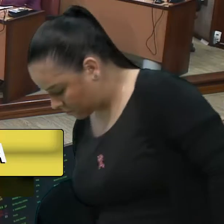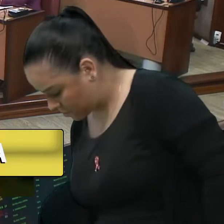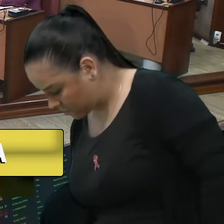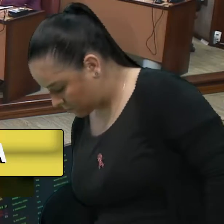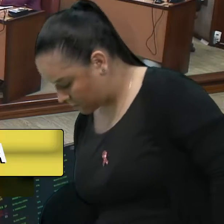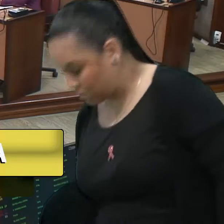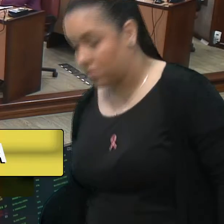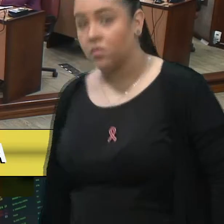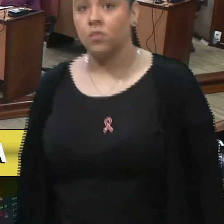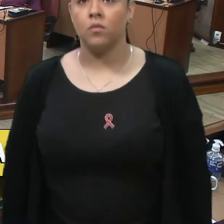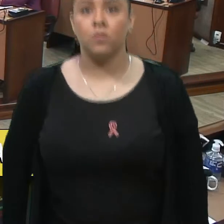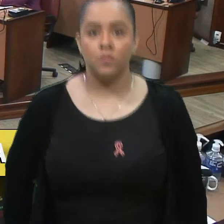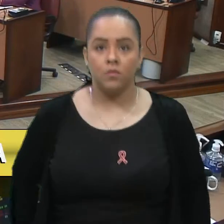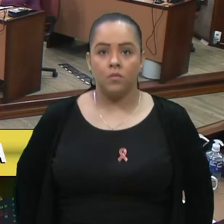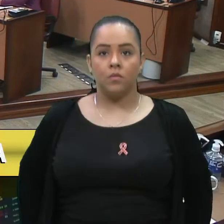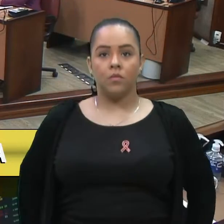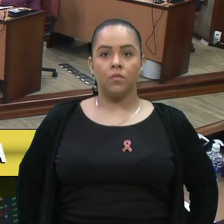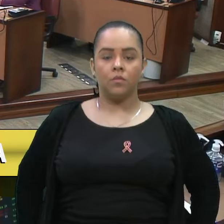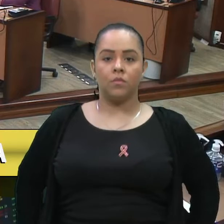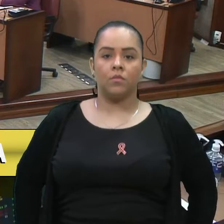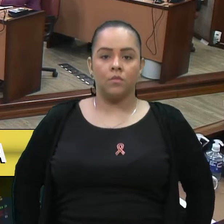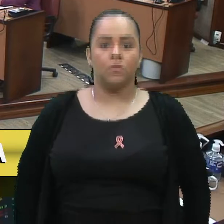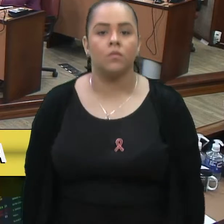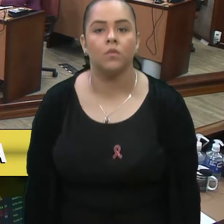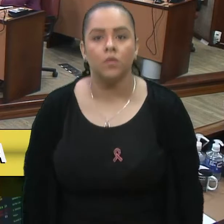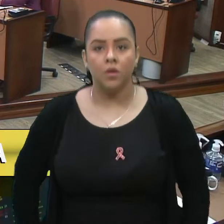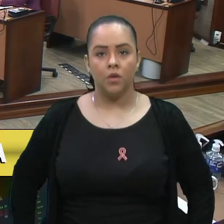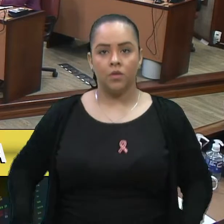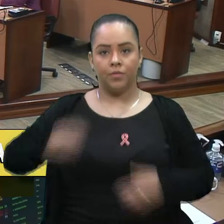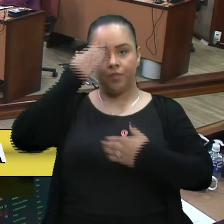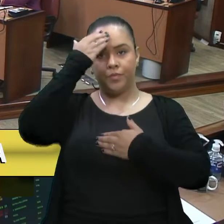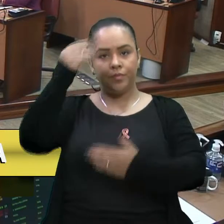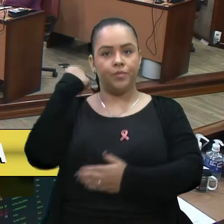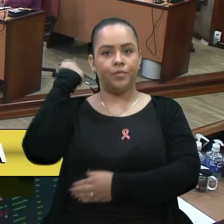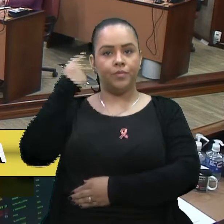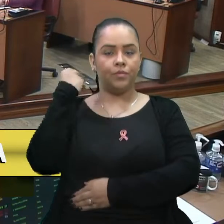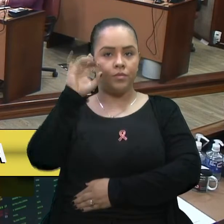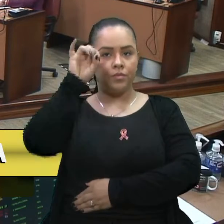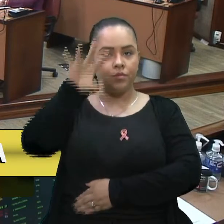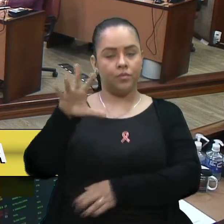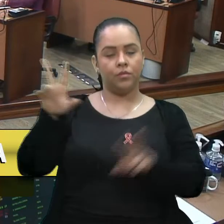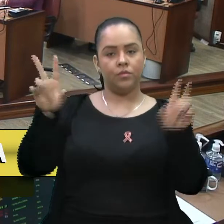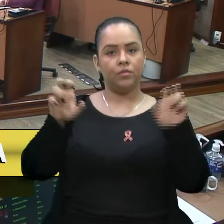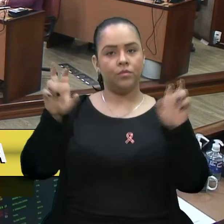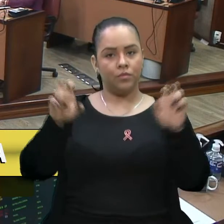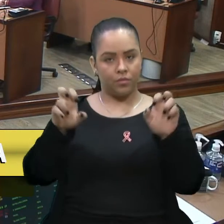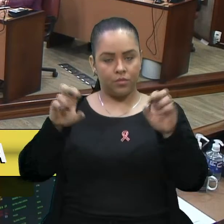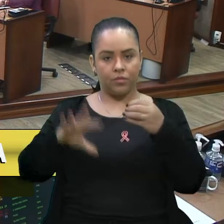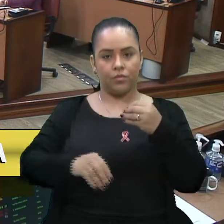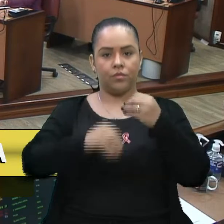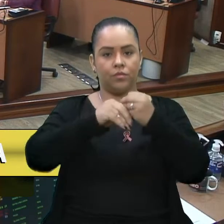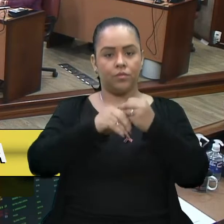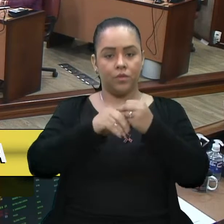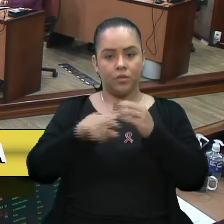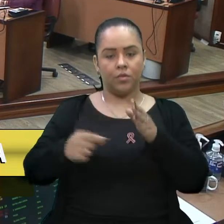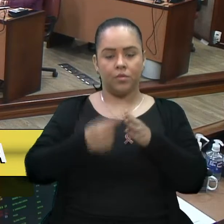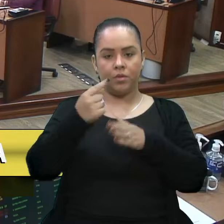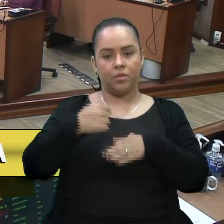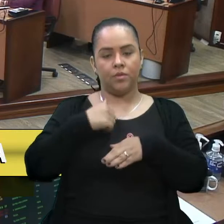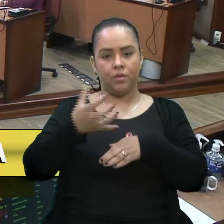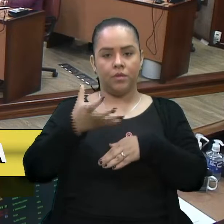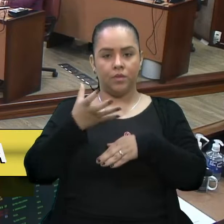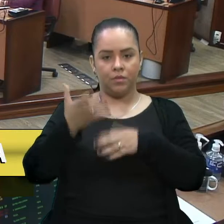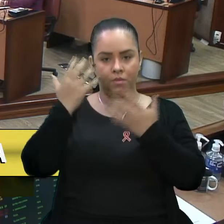Obrigado. Obrigado, vereador Fiuza, pelo tema e pela parte. Em primeiro lugar, eu